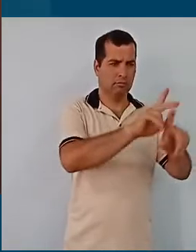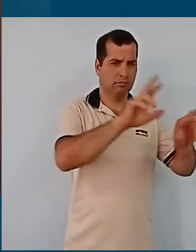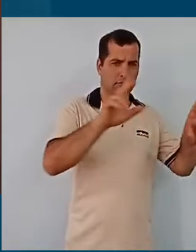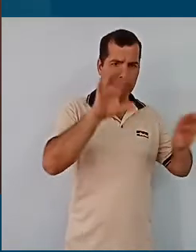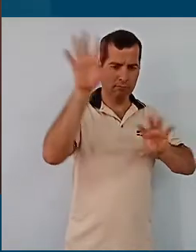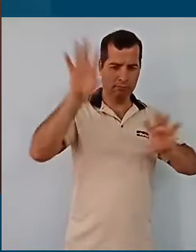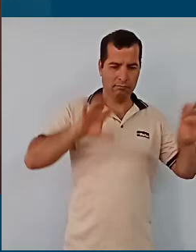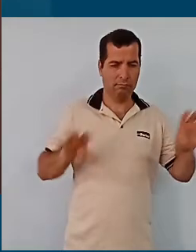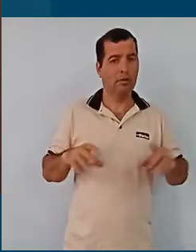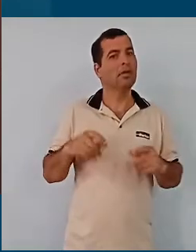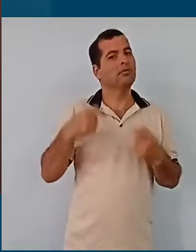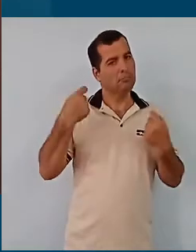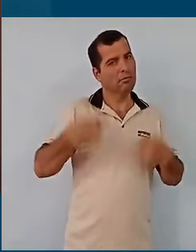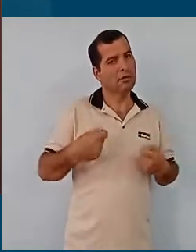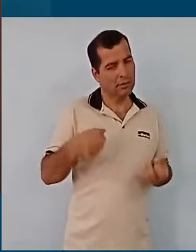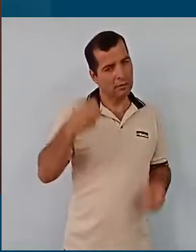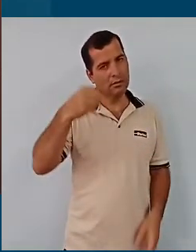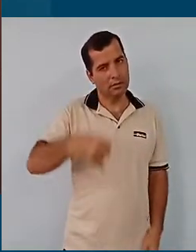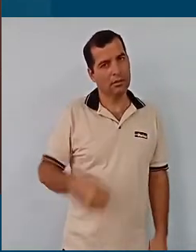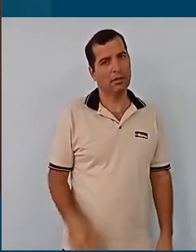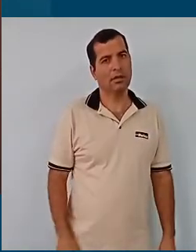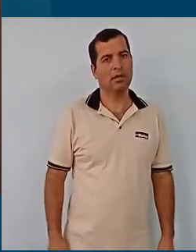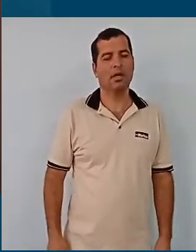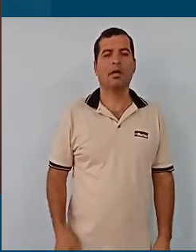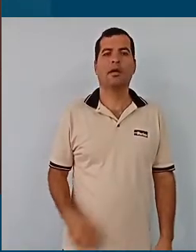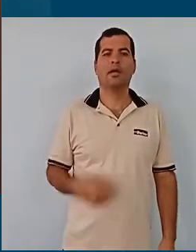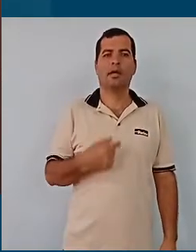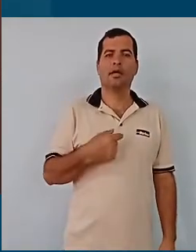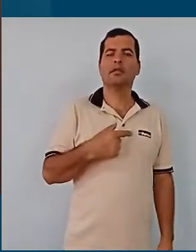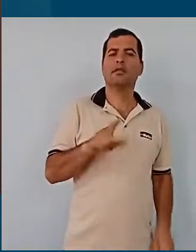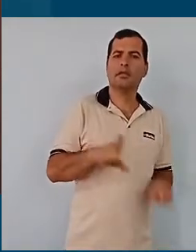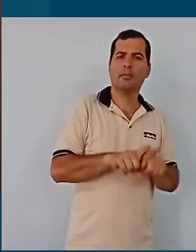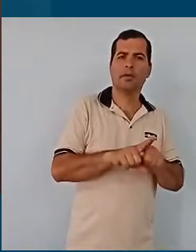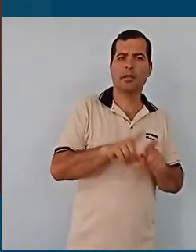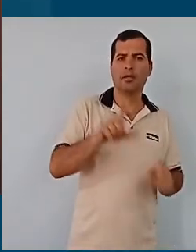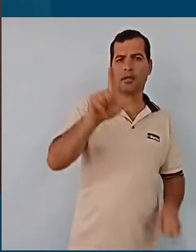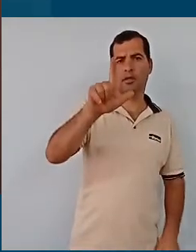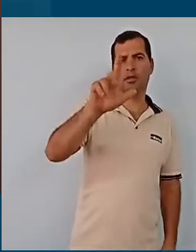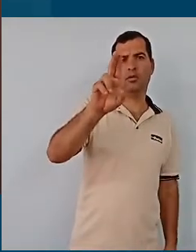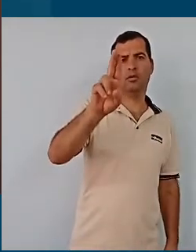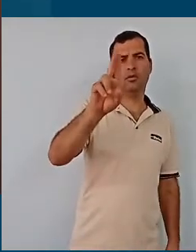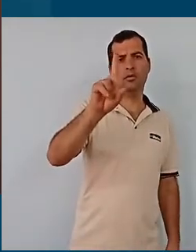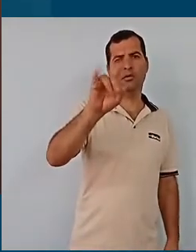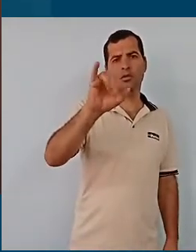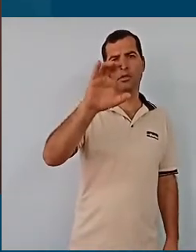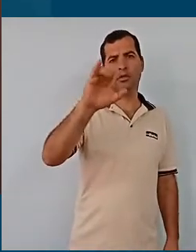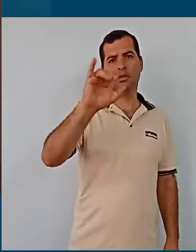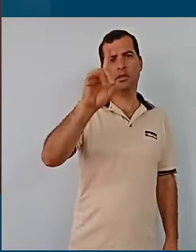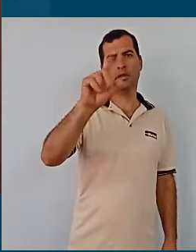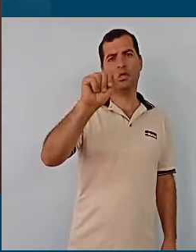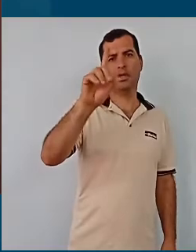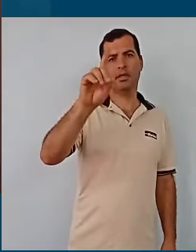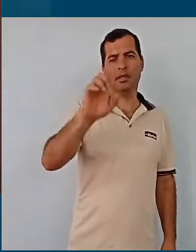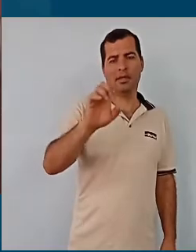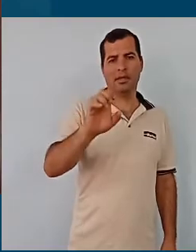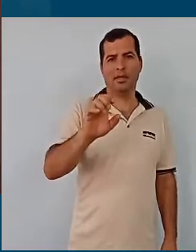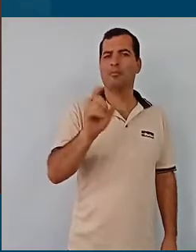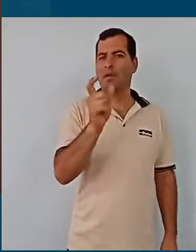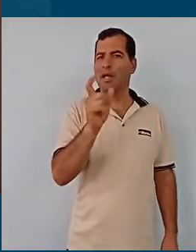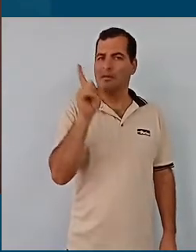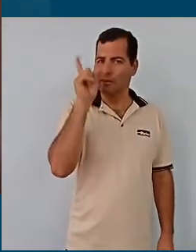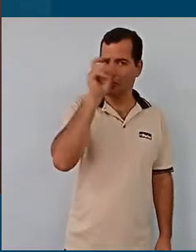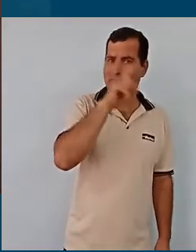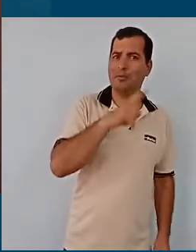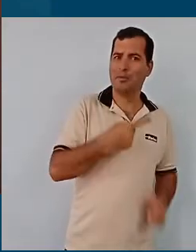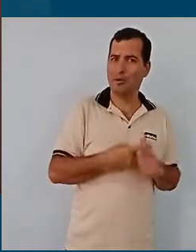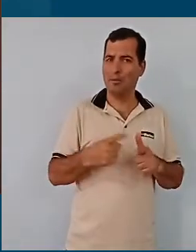dúvida. A ludicidade, eu tenho um pouco de problema com essa palavra, porque uma coisa é